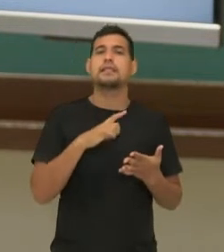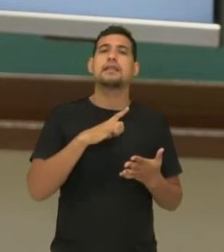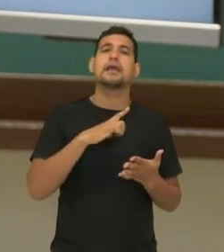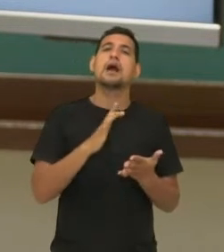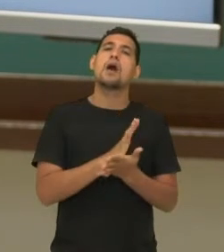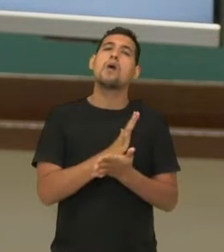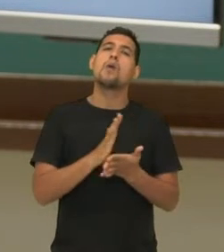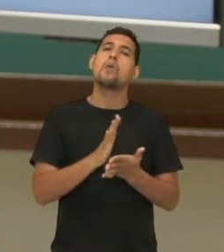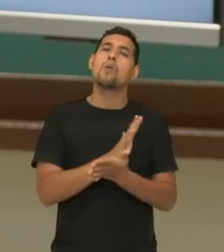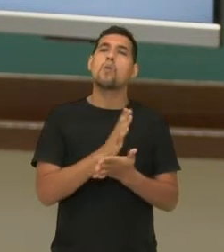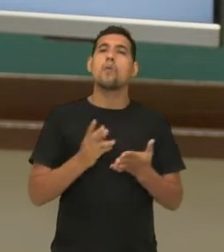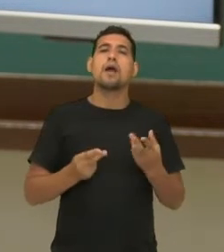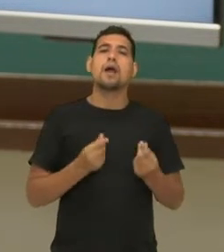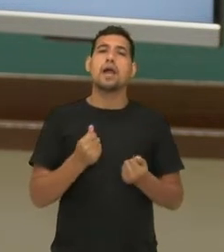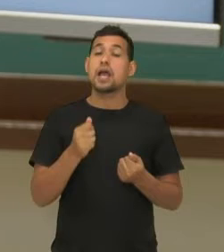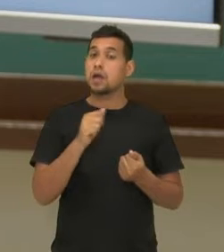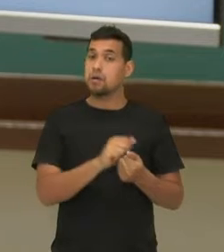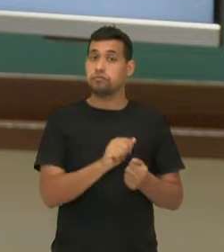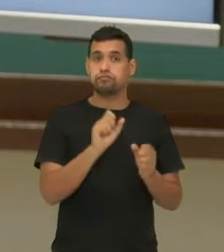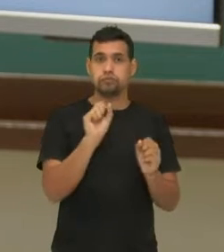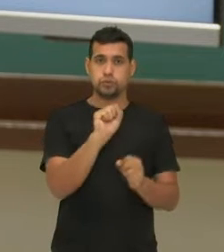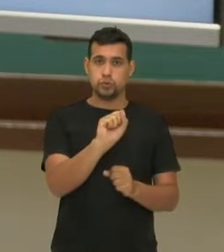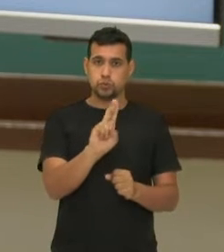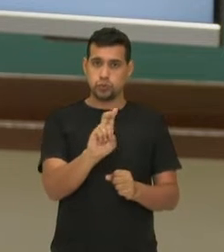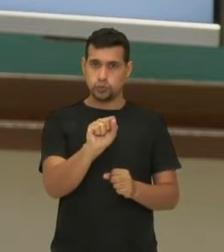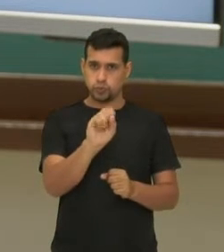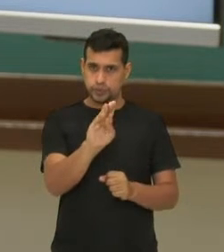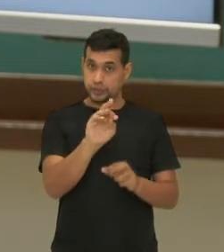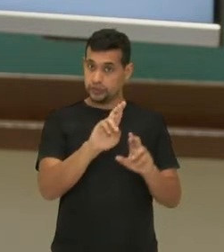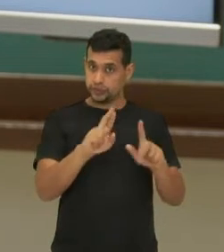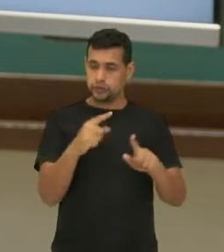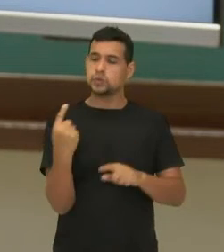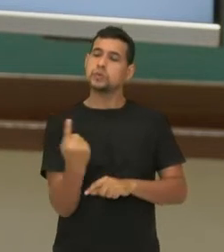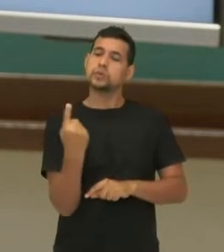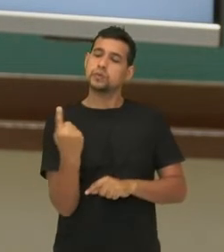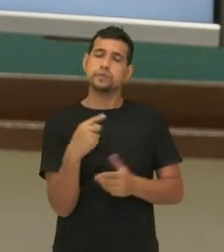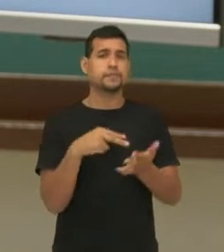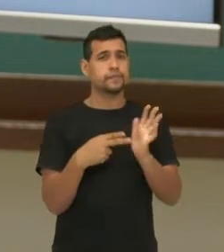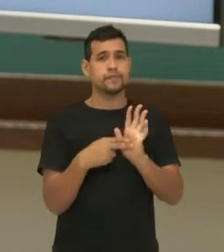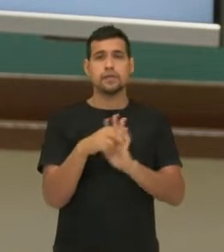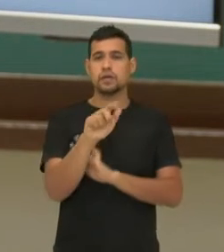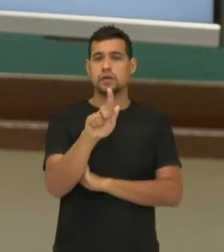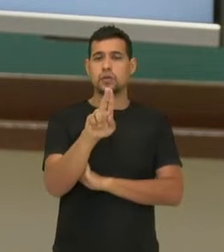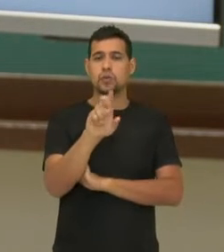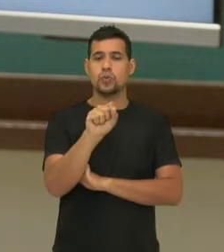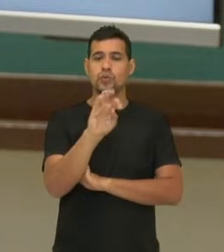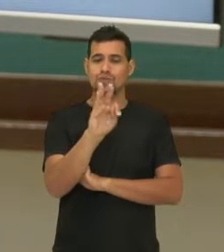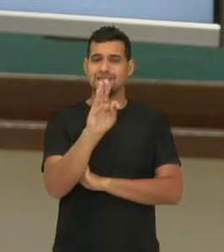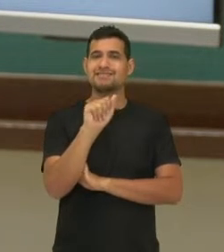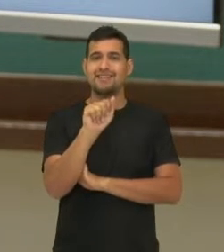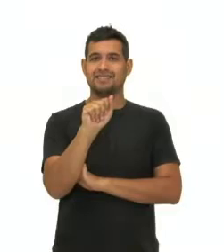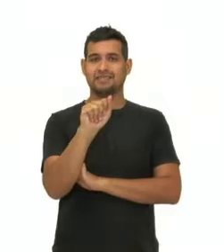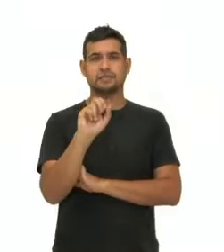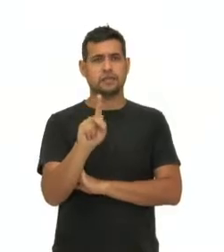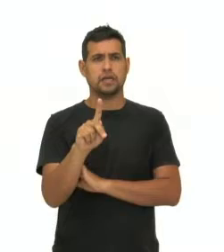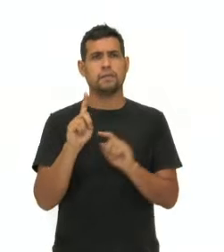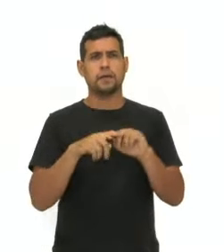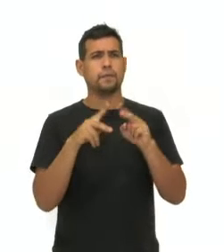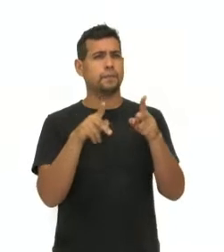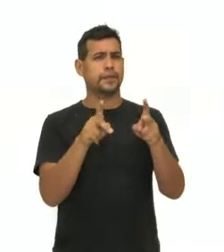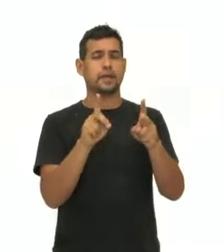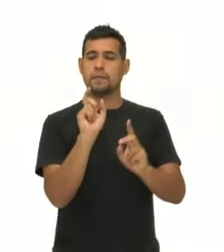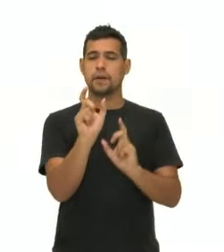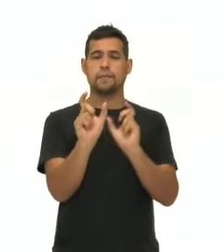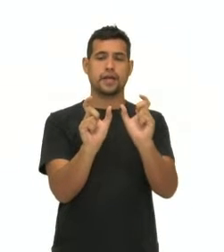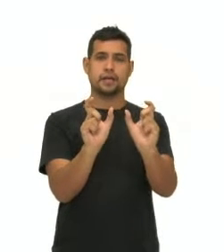tem uma outro substantivo fosse no singular ficaria no singular tá observando